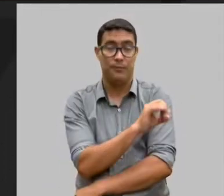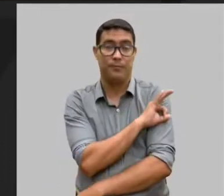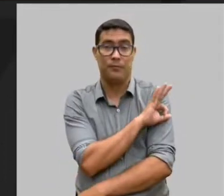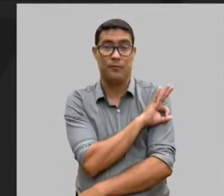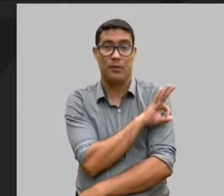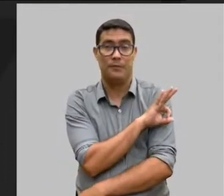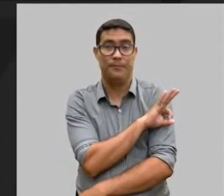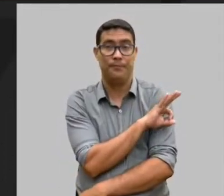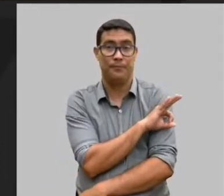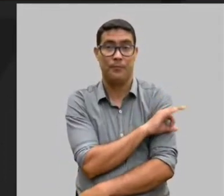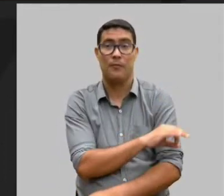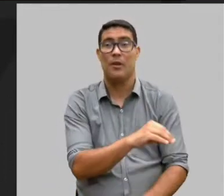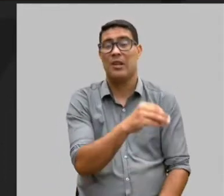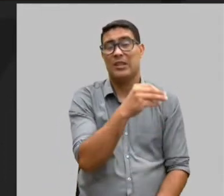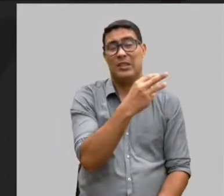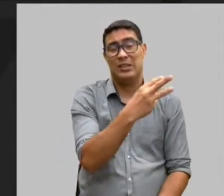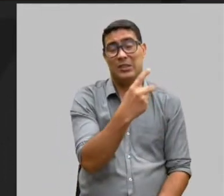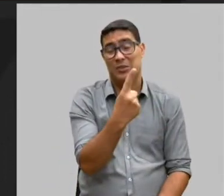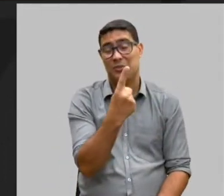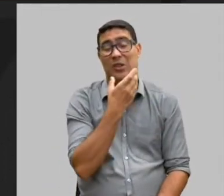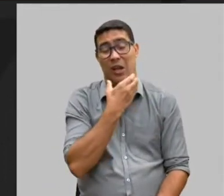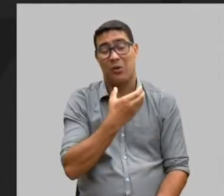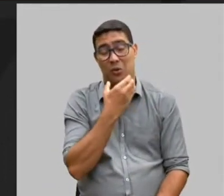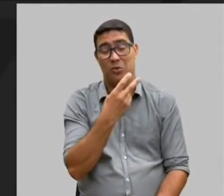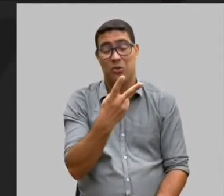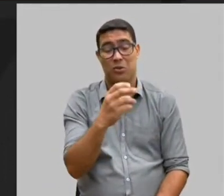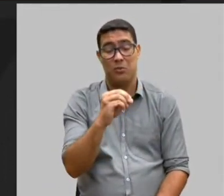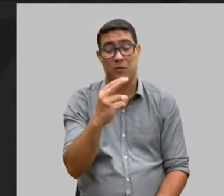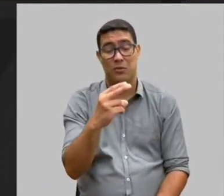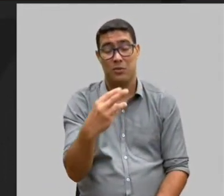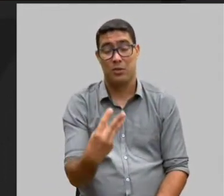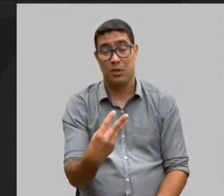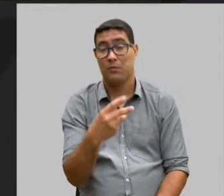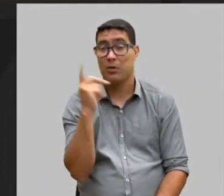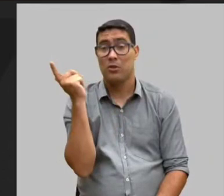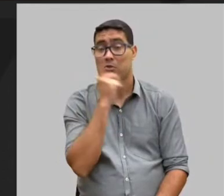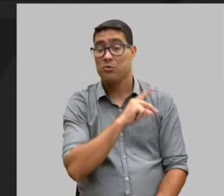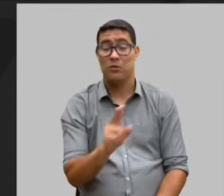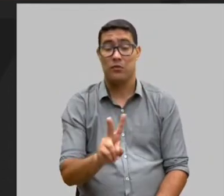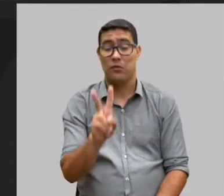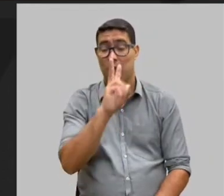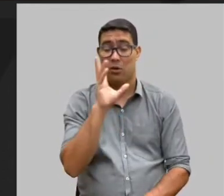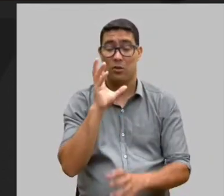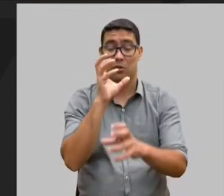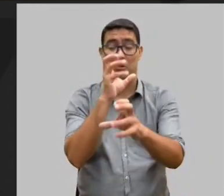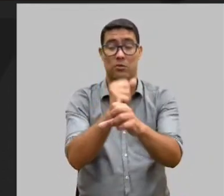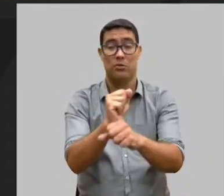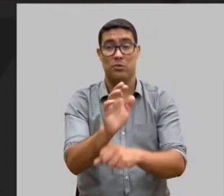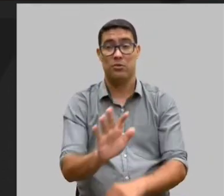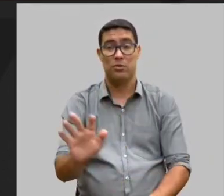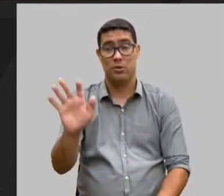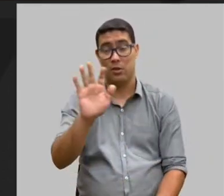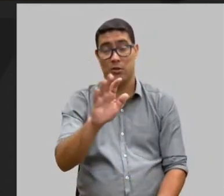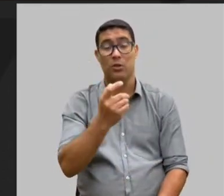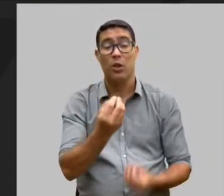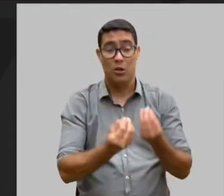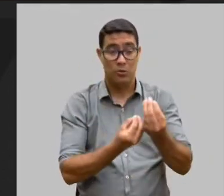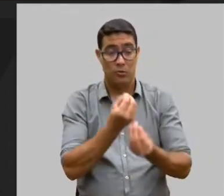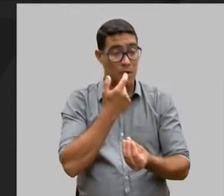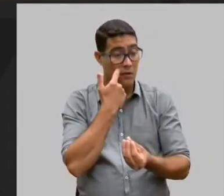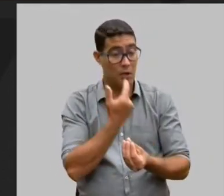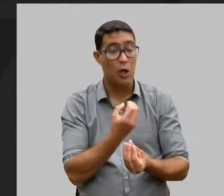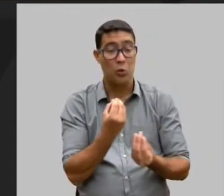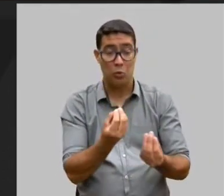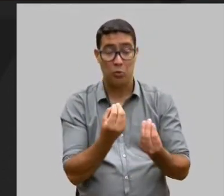referente a 31 de agosto de 2023 para consolidar o valor geral então você vê aí como é que a dívida cresceu